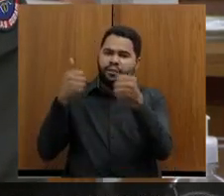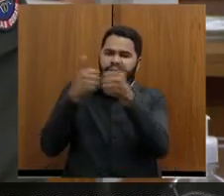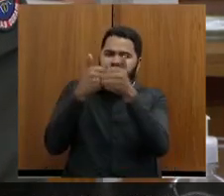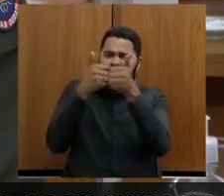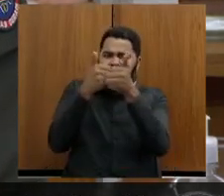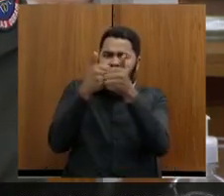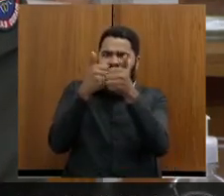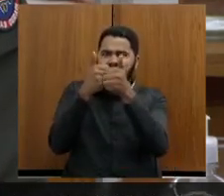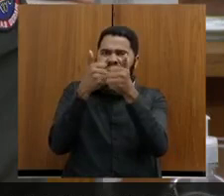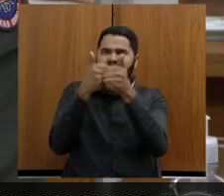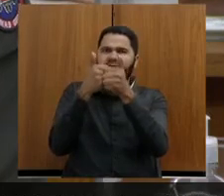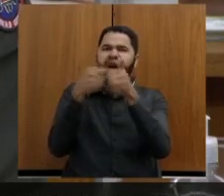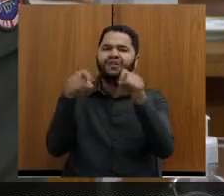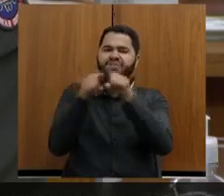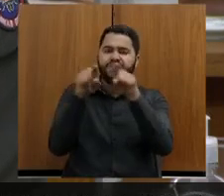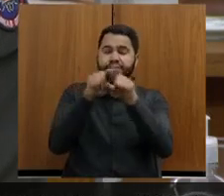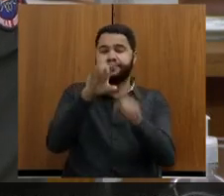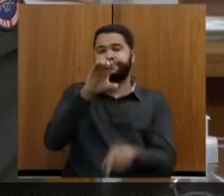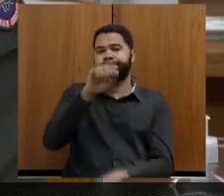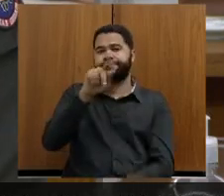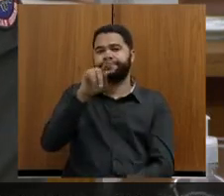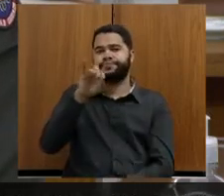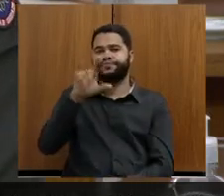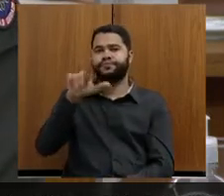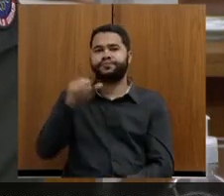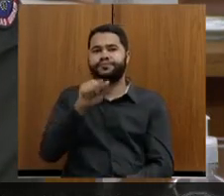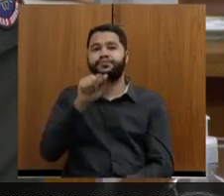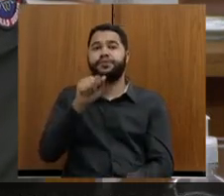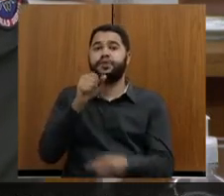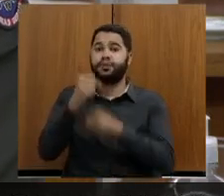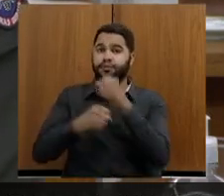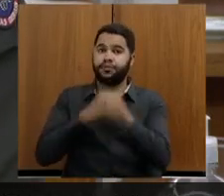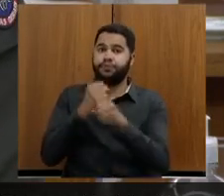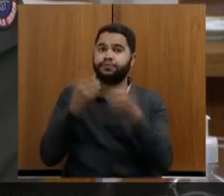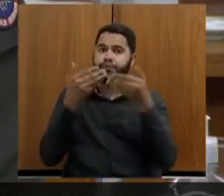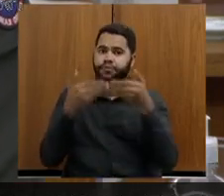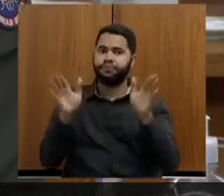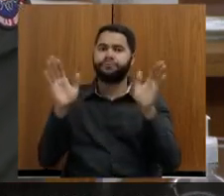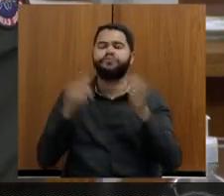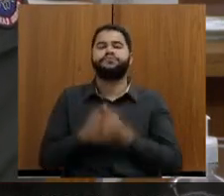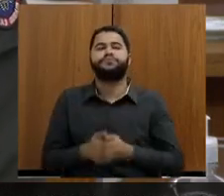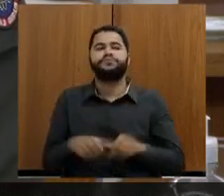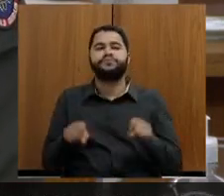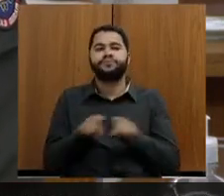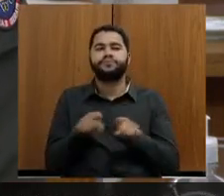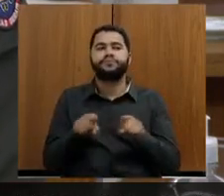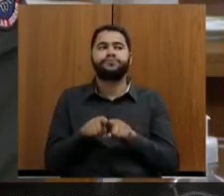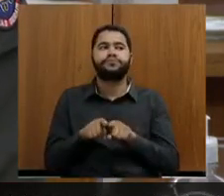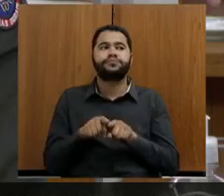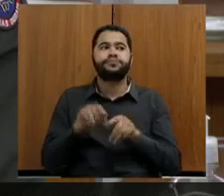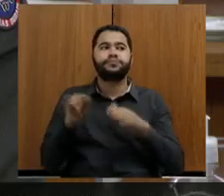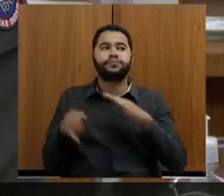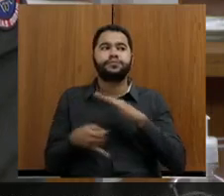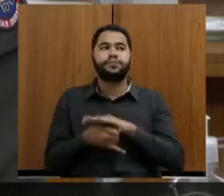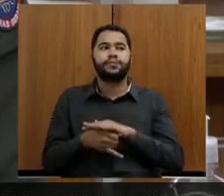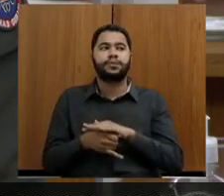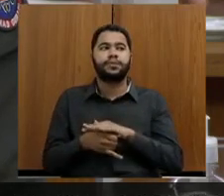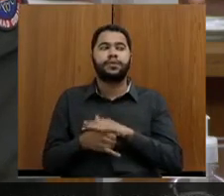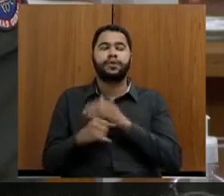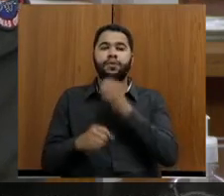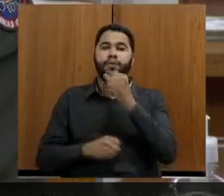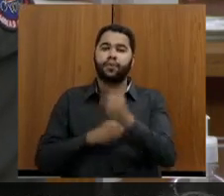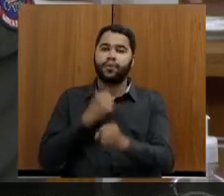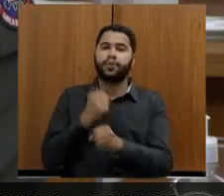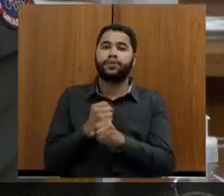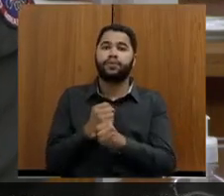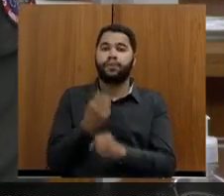a gente poderia dizer que a gente tem aí Capelinha para poder inaugurar no ano que vem e um pouquinho mais para baixo a gente vai inaugurar no ano